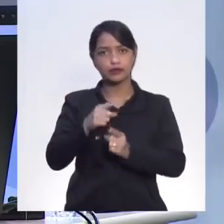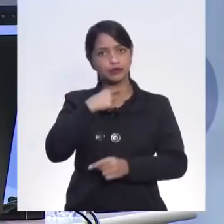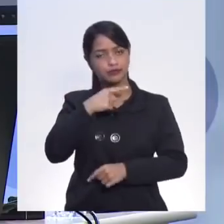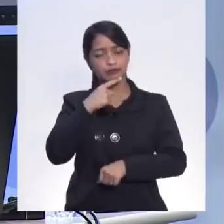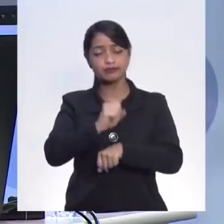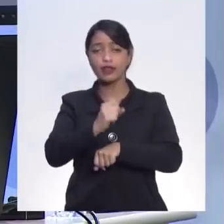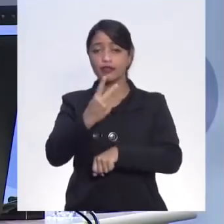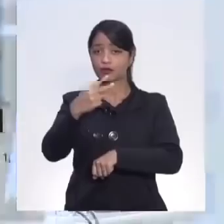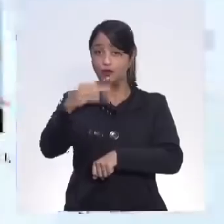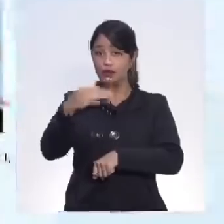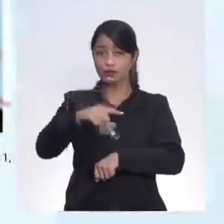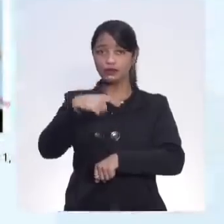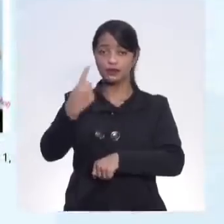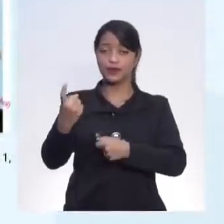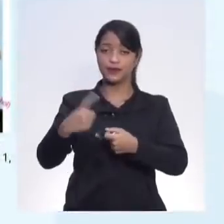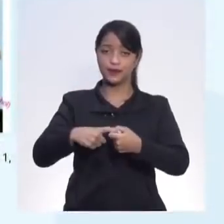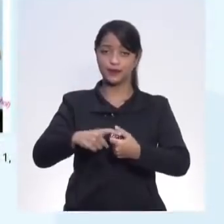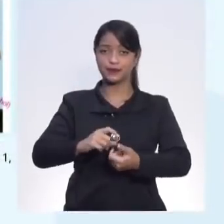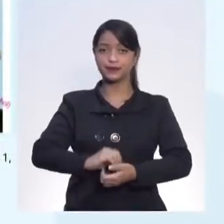bom? Já voltamos.